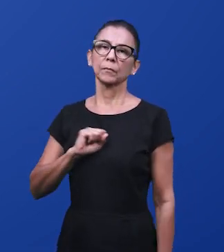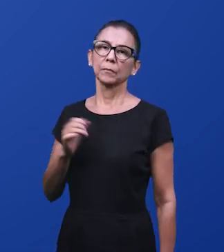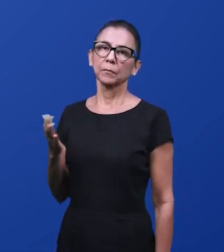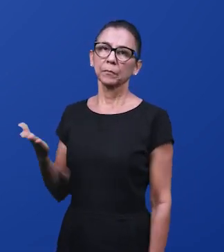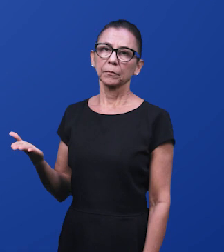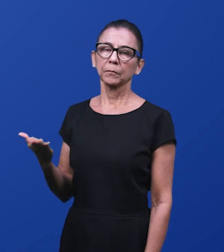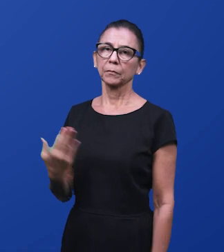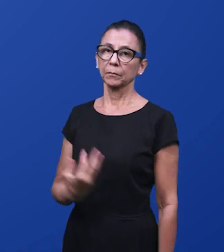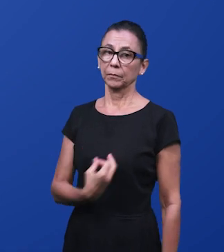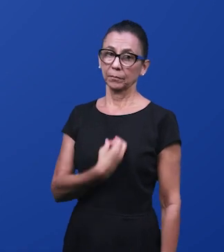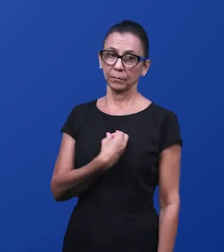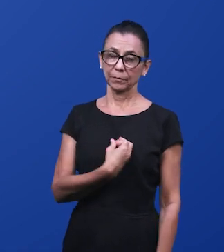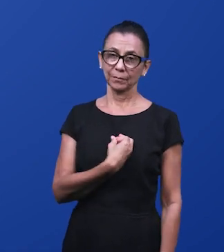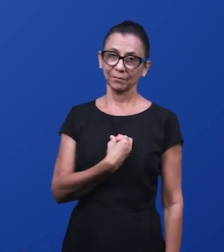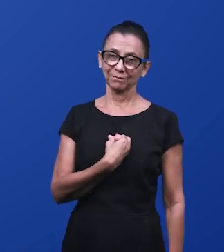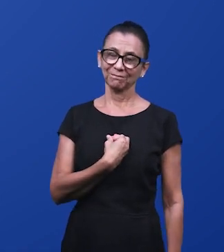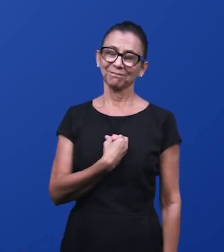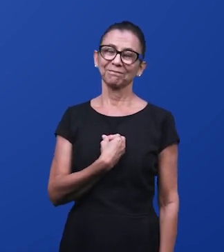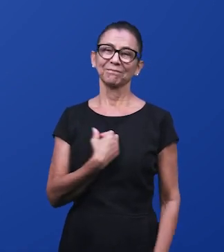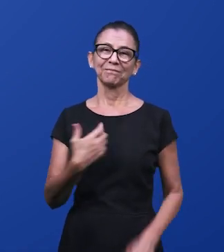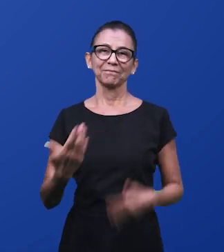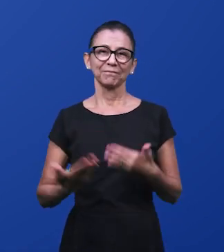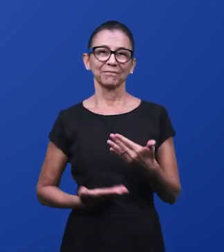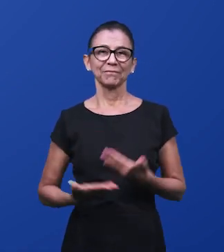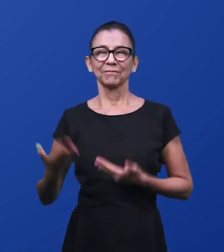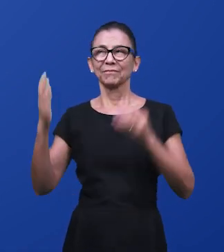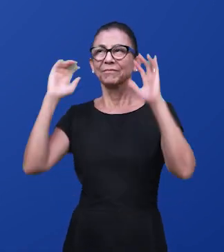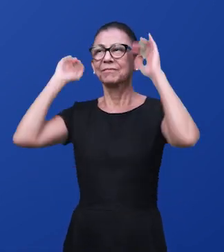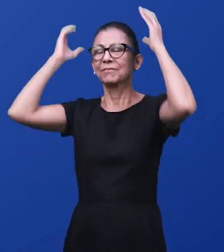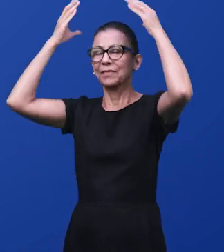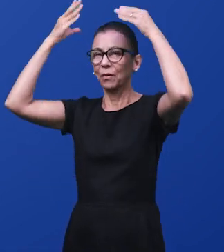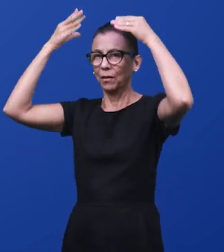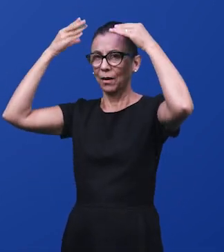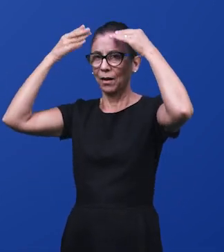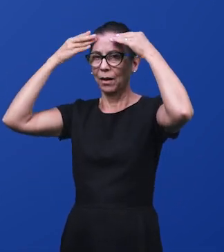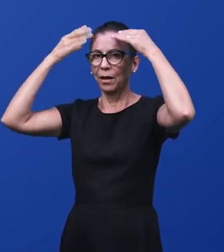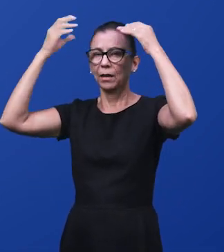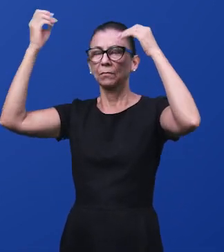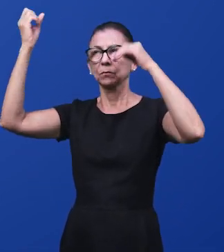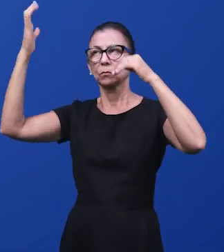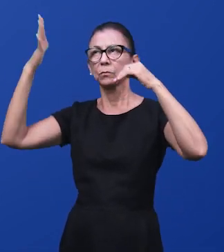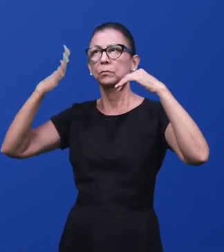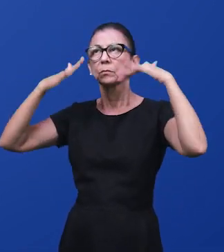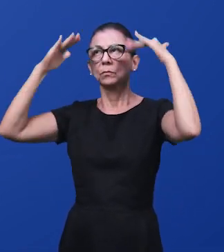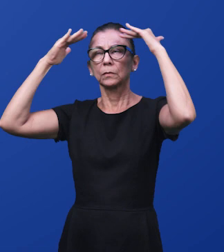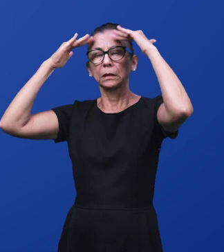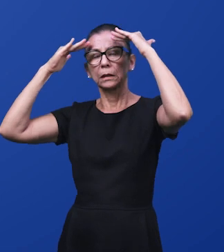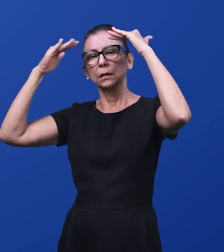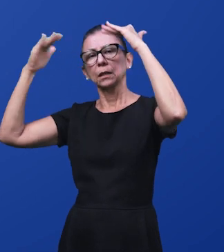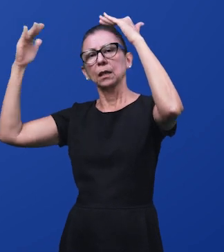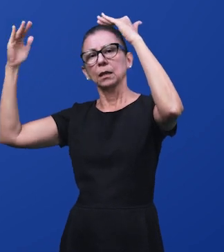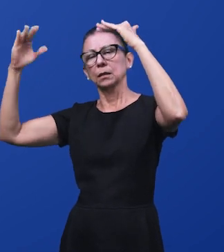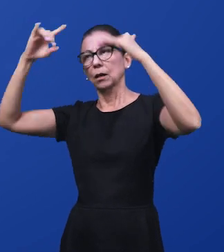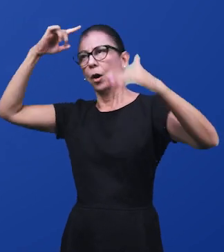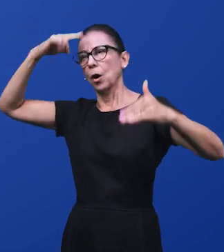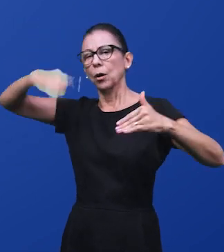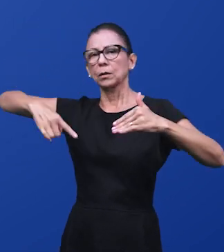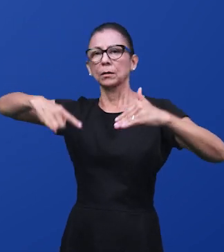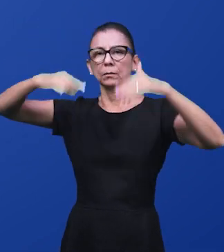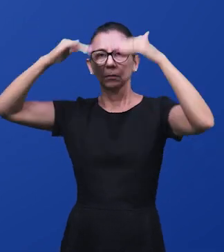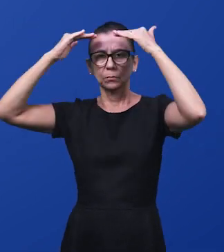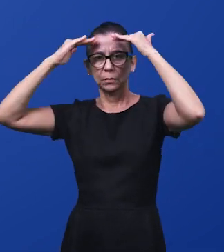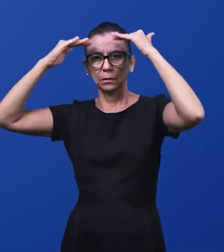serviço do rei. Ela ouve e obedece às orientações, às ordens do rei. Nós